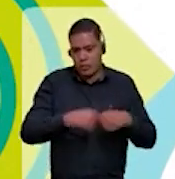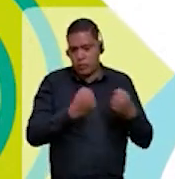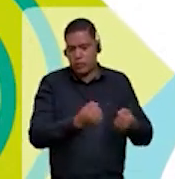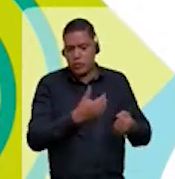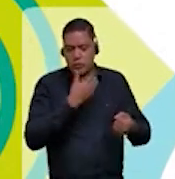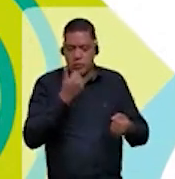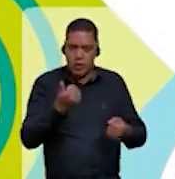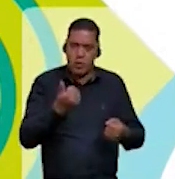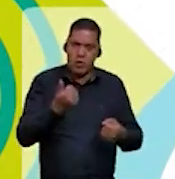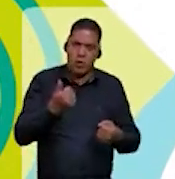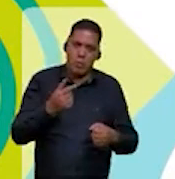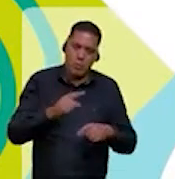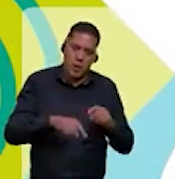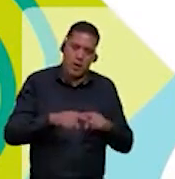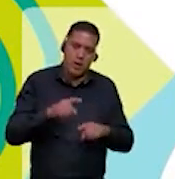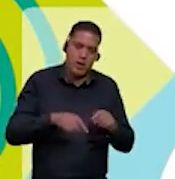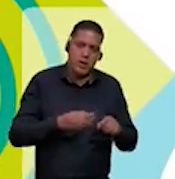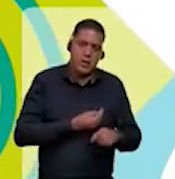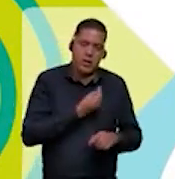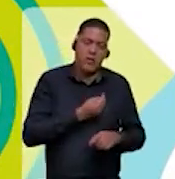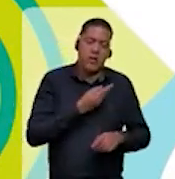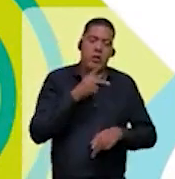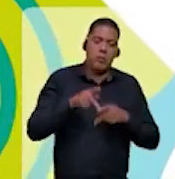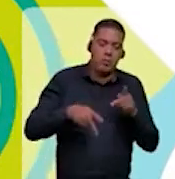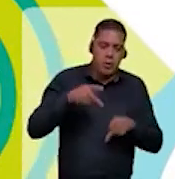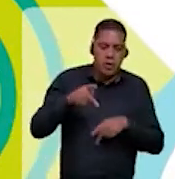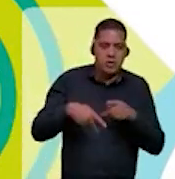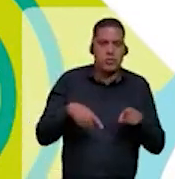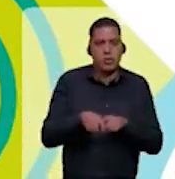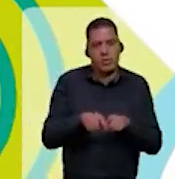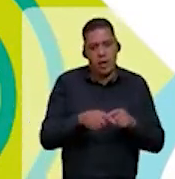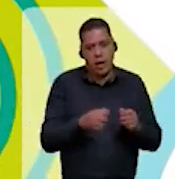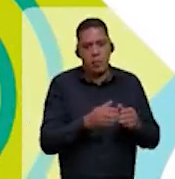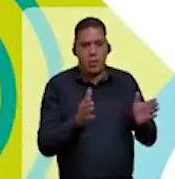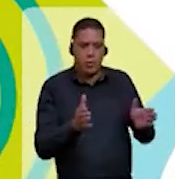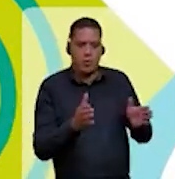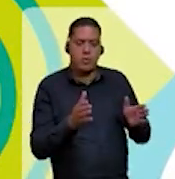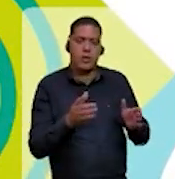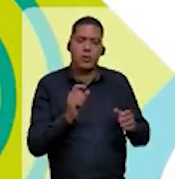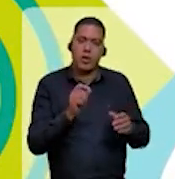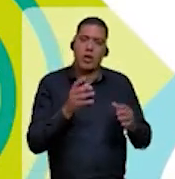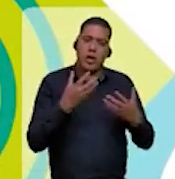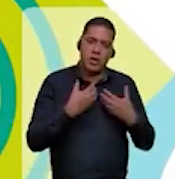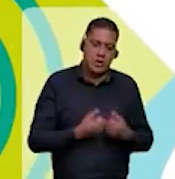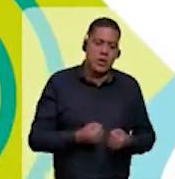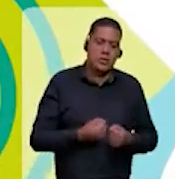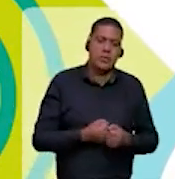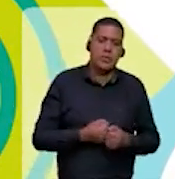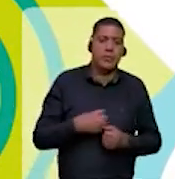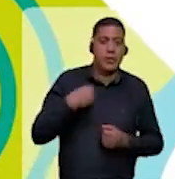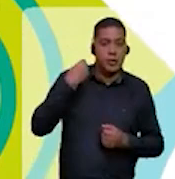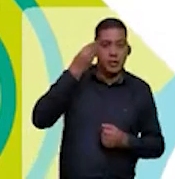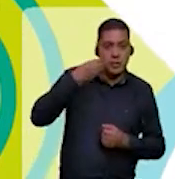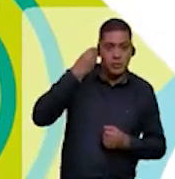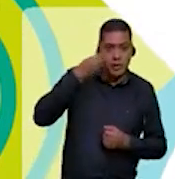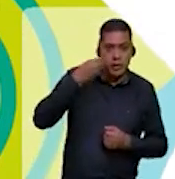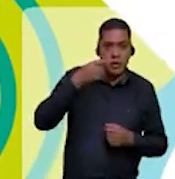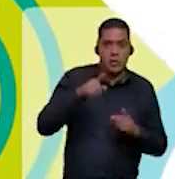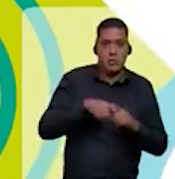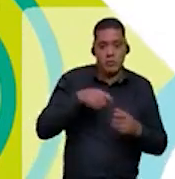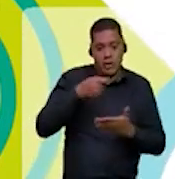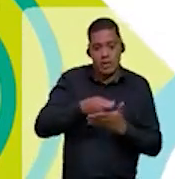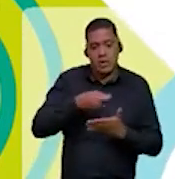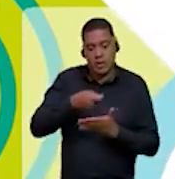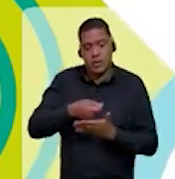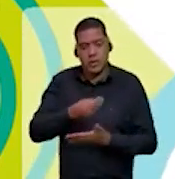esforço de melhoria das condições materiais da vida das populações e a abertura tolerância experiência a altura das